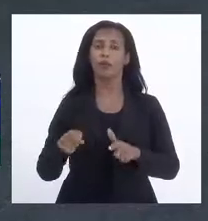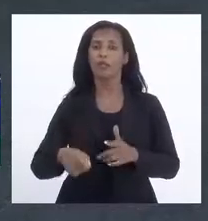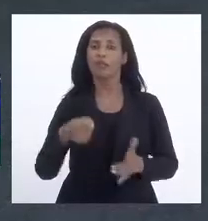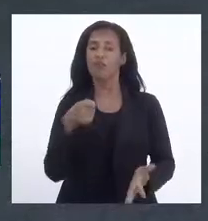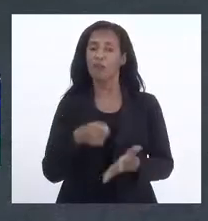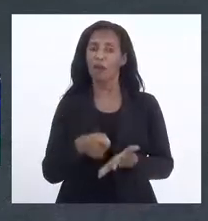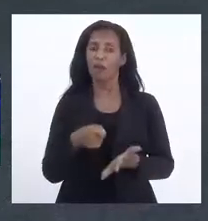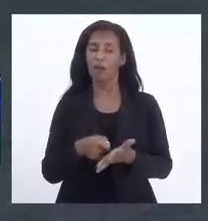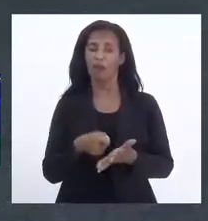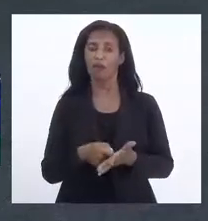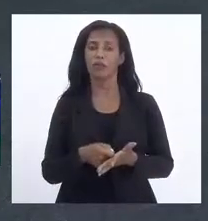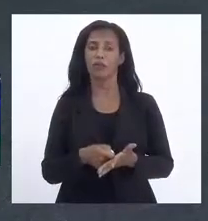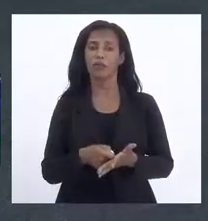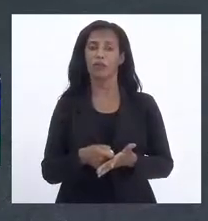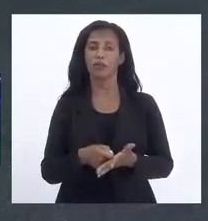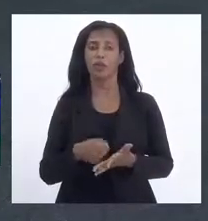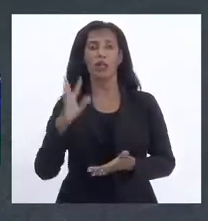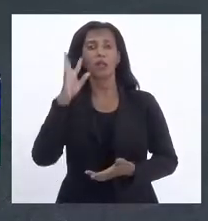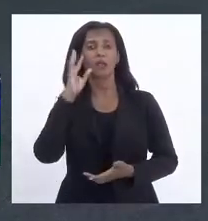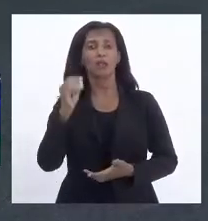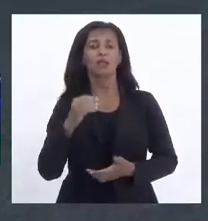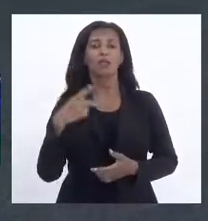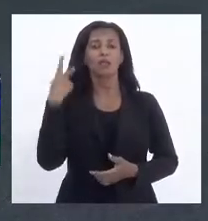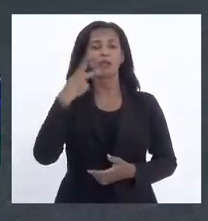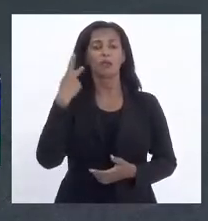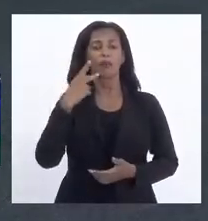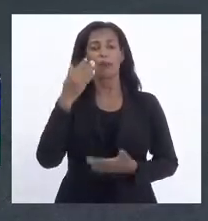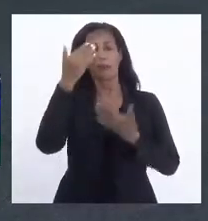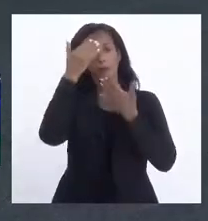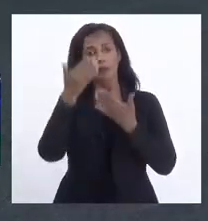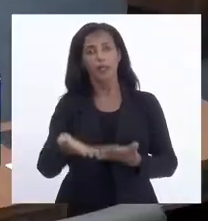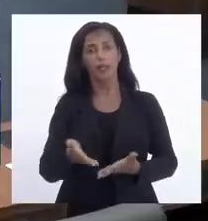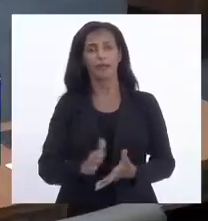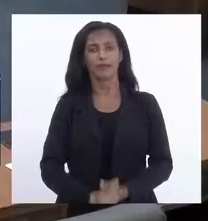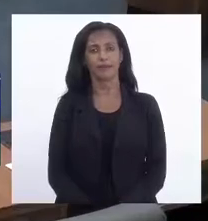garantir efetividade à decisão desse Parlamento. Muito obrigada.